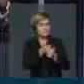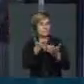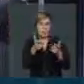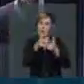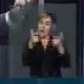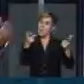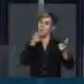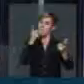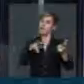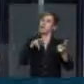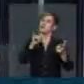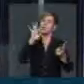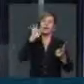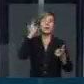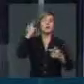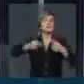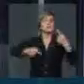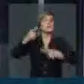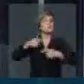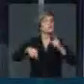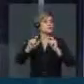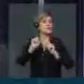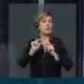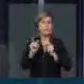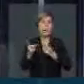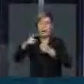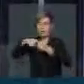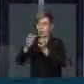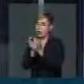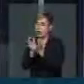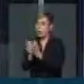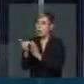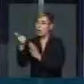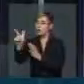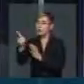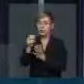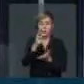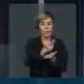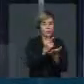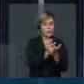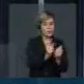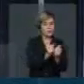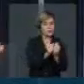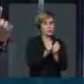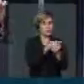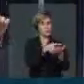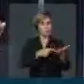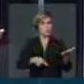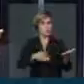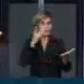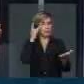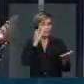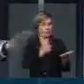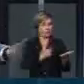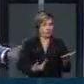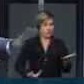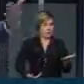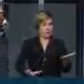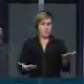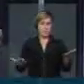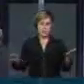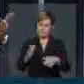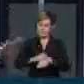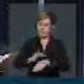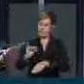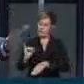que dizer, e discutir se vamos compor aí com outro campo dentro do projeto para 2014. Mas o mais importante é que